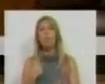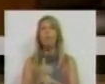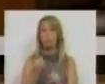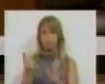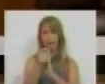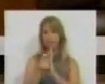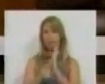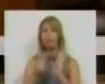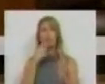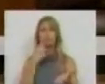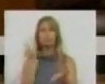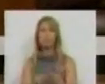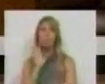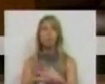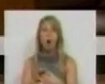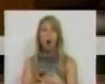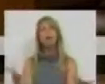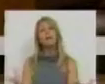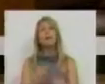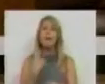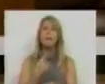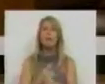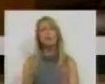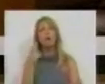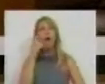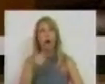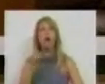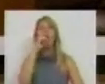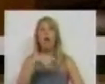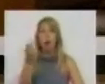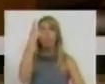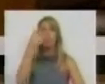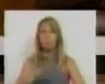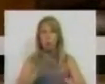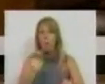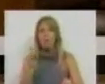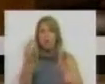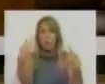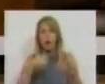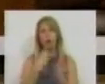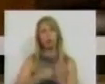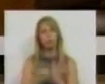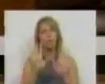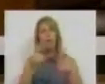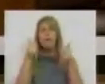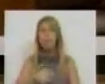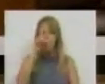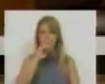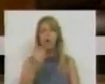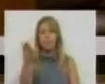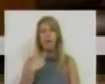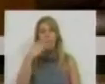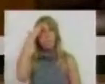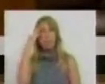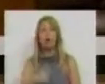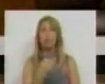agenda política. E ai de quem ouse questionar uma vírgula que seja do documento. No entanto, convém reavivar a memória de PSD e CDS sobre